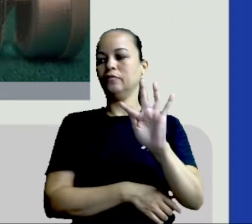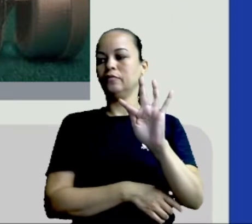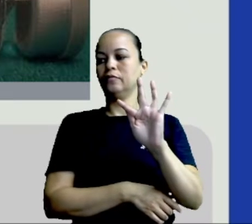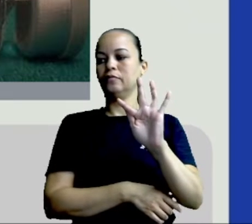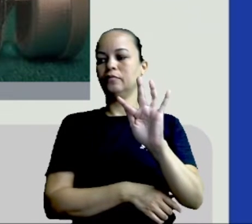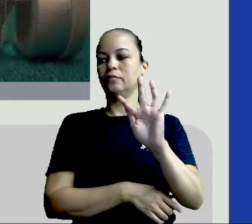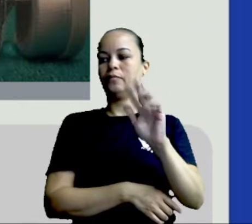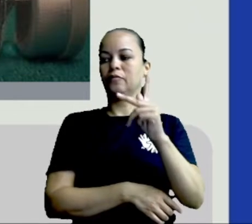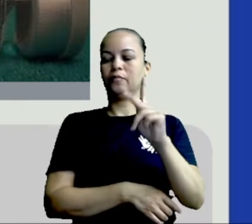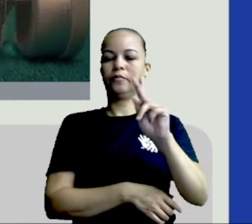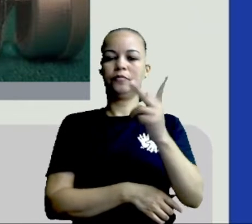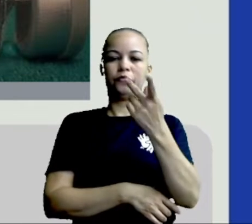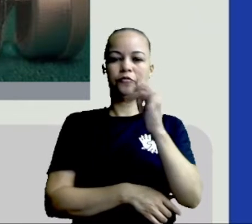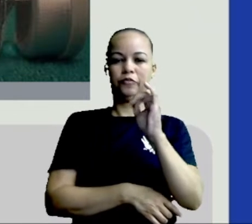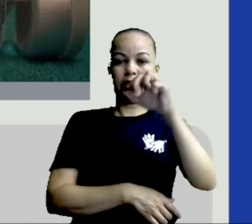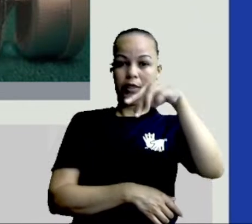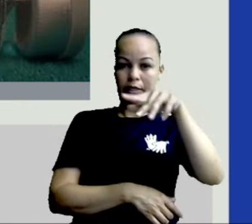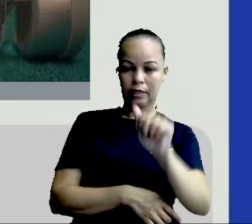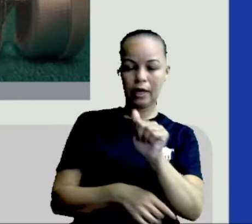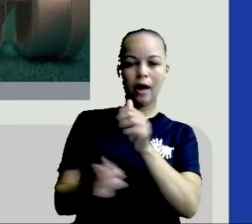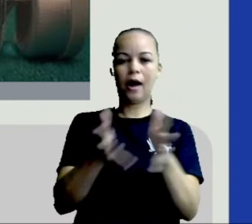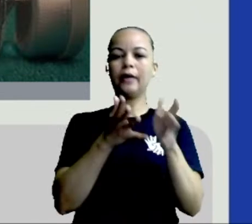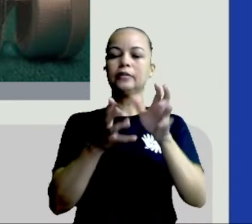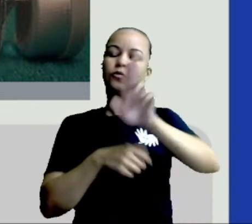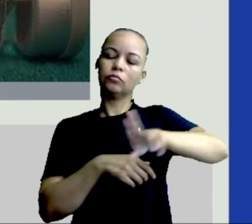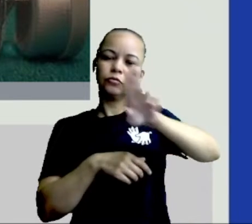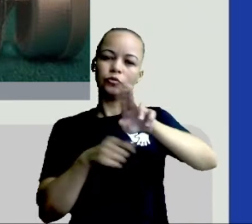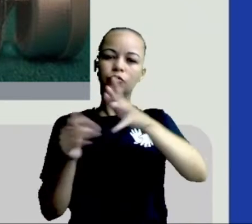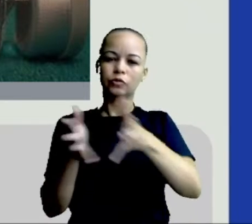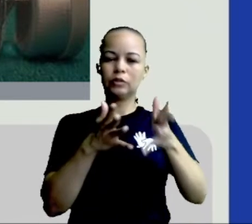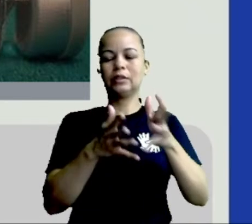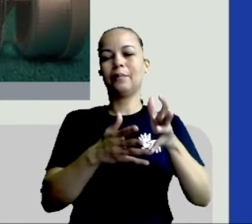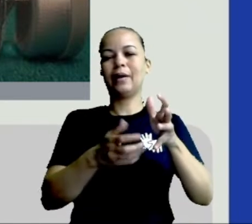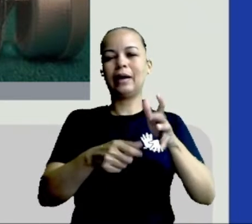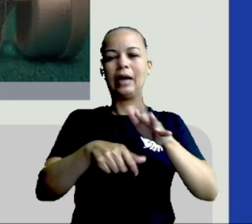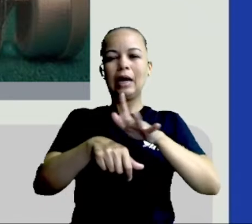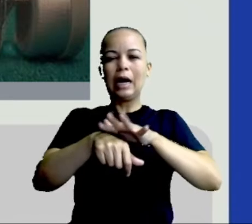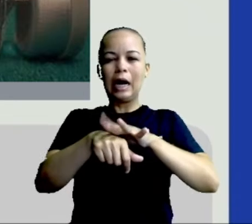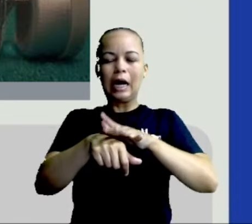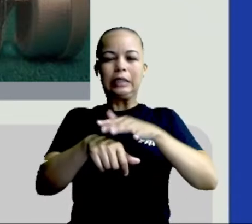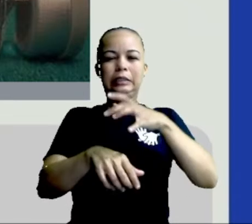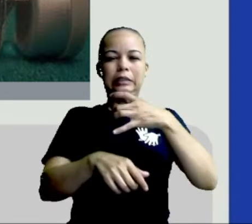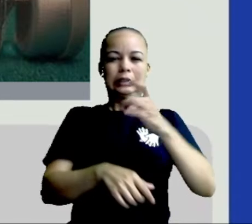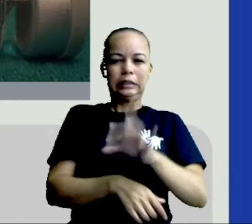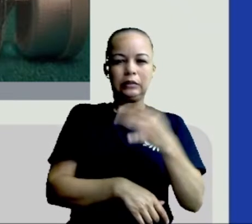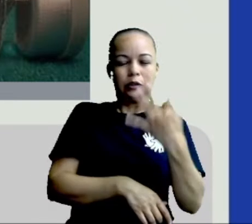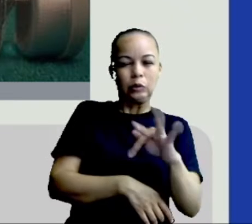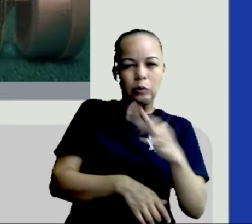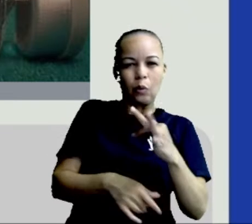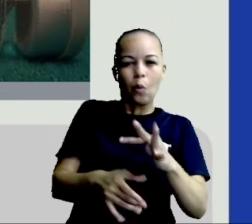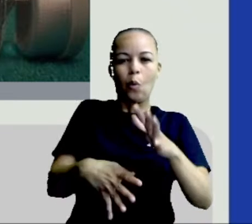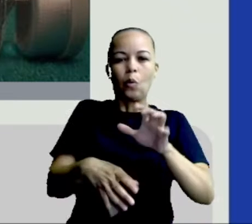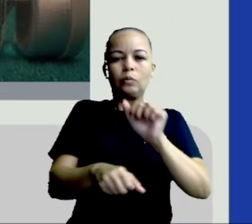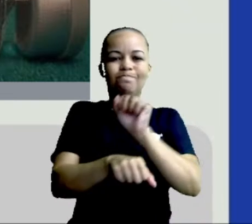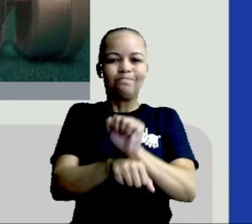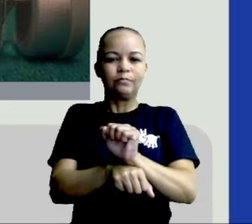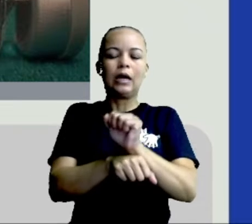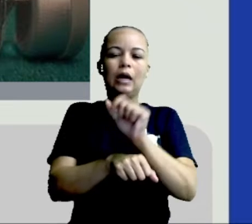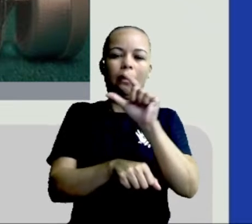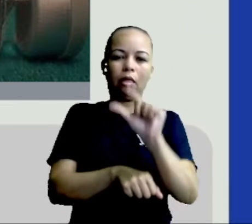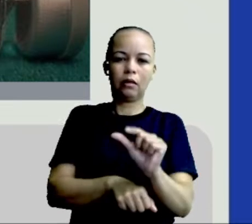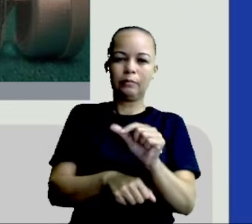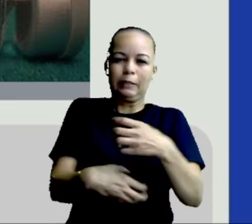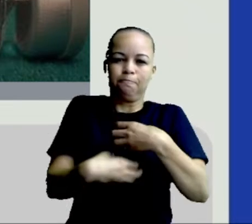atividade cerebral e então reduzir a dor daquele paciente, para que ele não sinta dor, tá